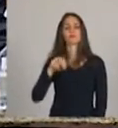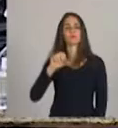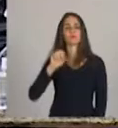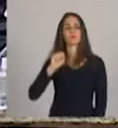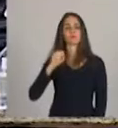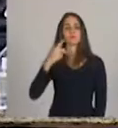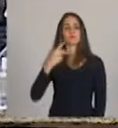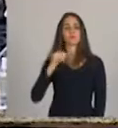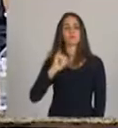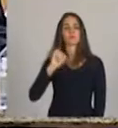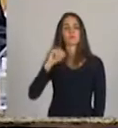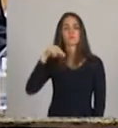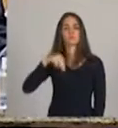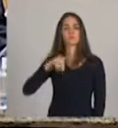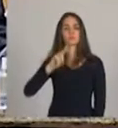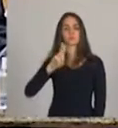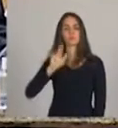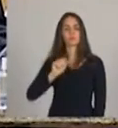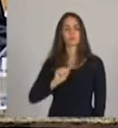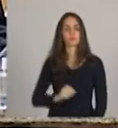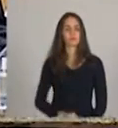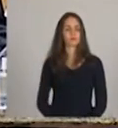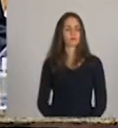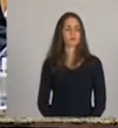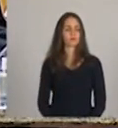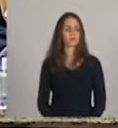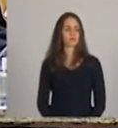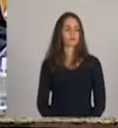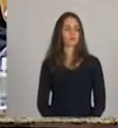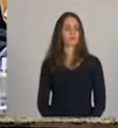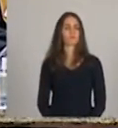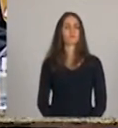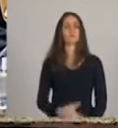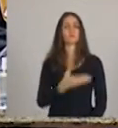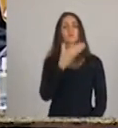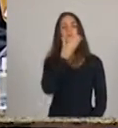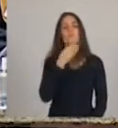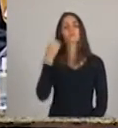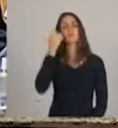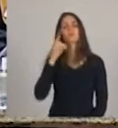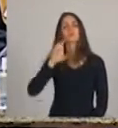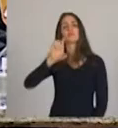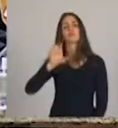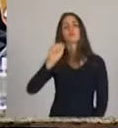eu acho que o deputado Adilson declinou. Deputado Alexandre Chambinho.